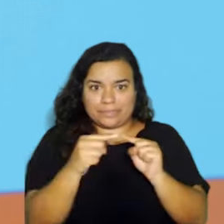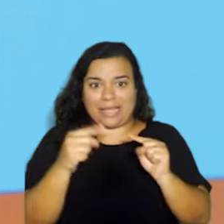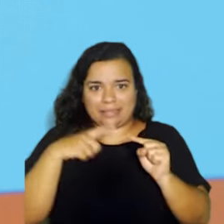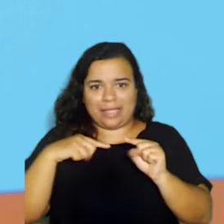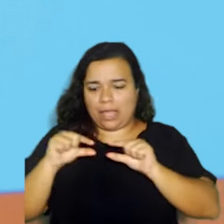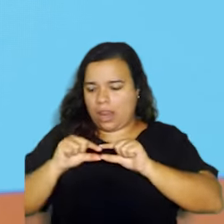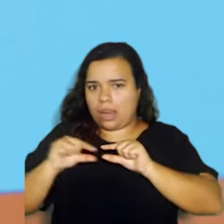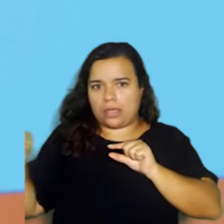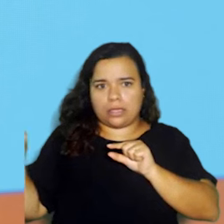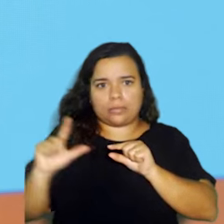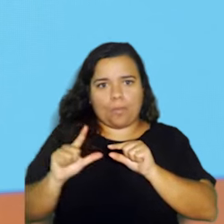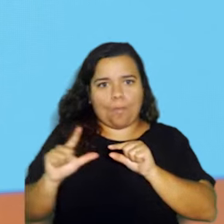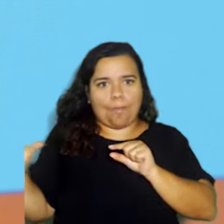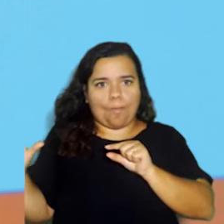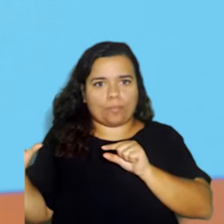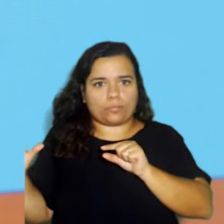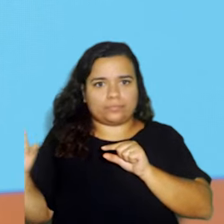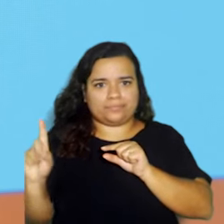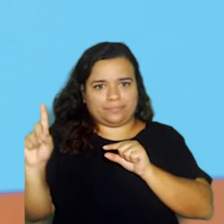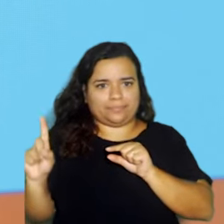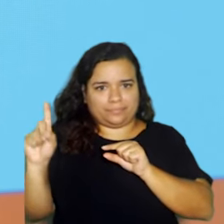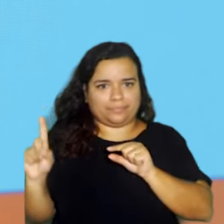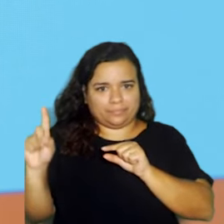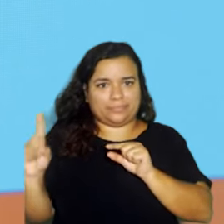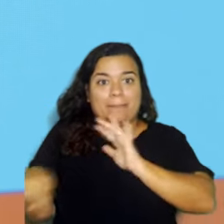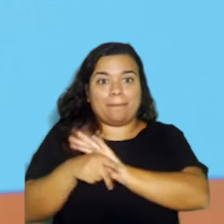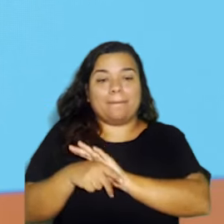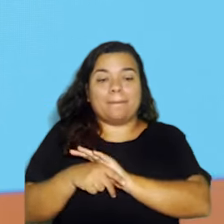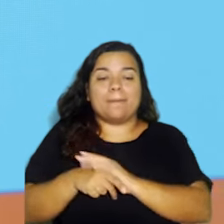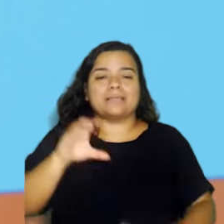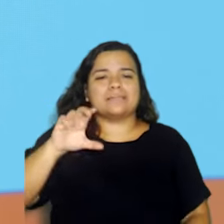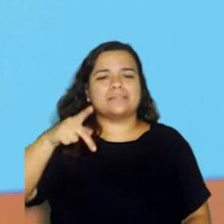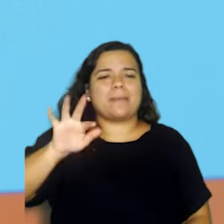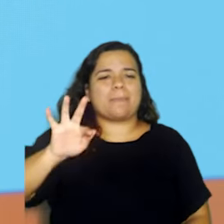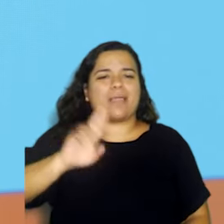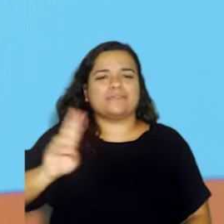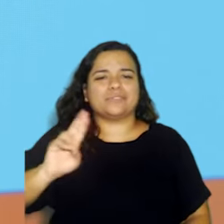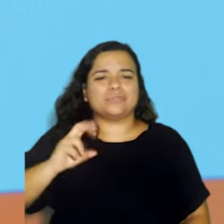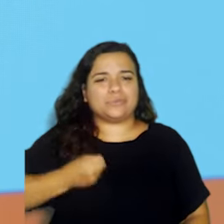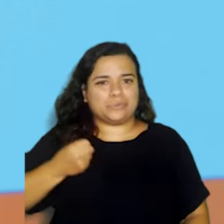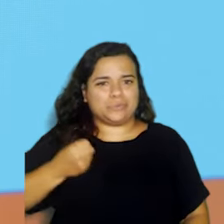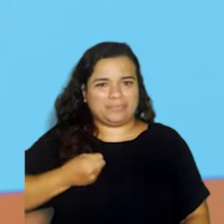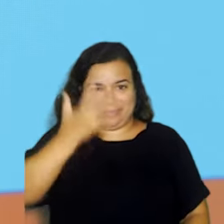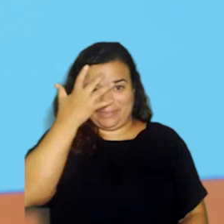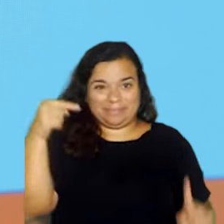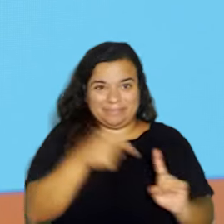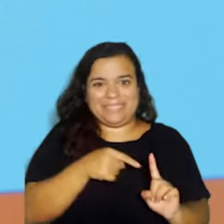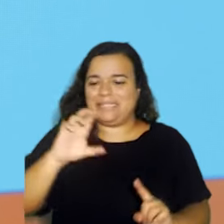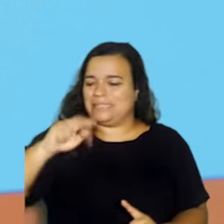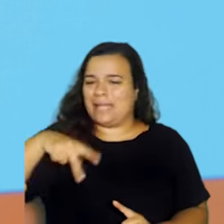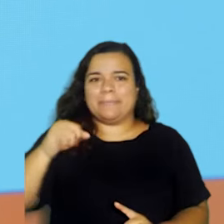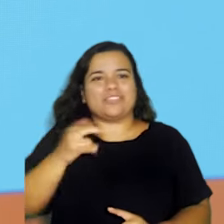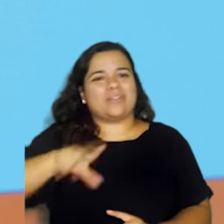com a a linha né de endereço aqui em cima vem com o número às vezes de CPF da pessoa vem com um número que não é o